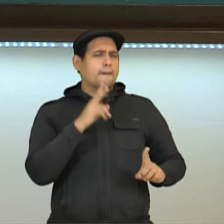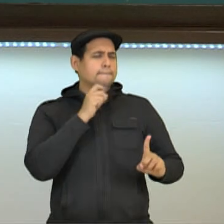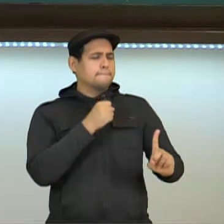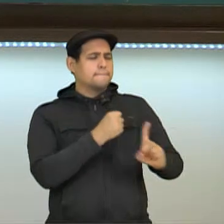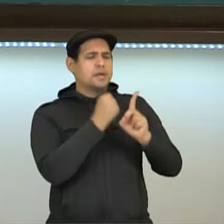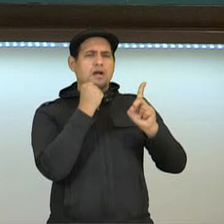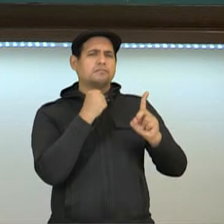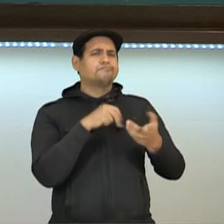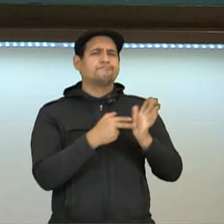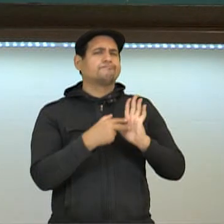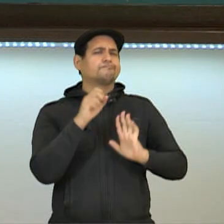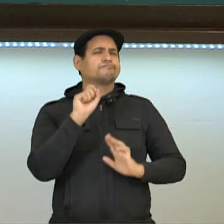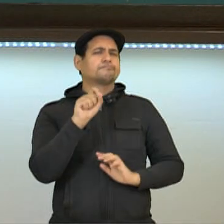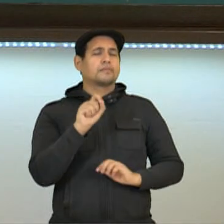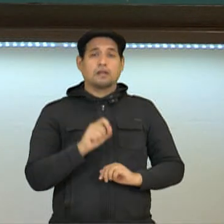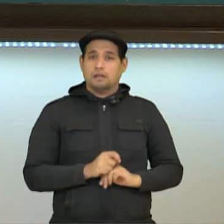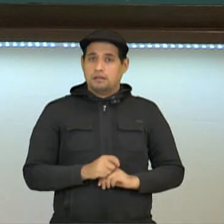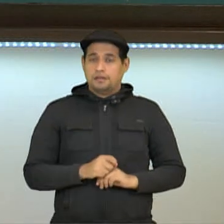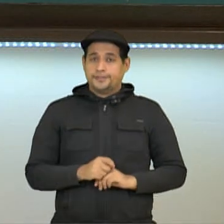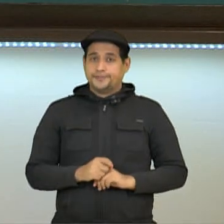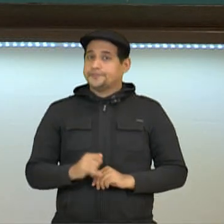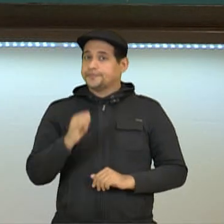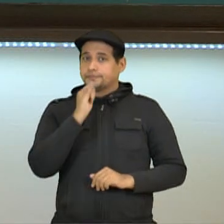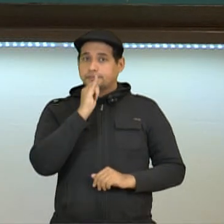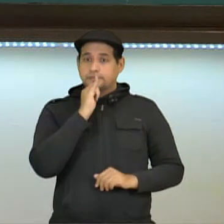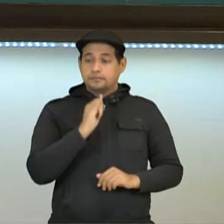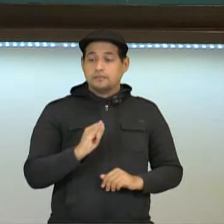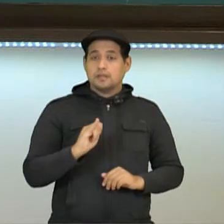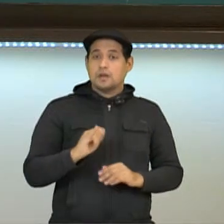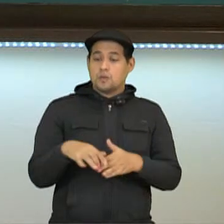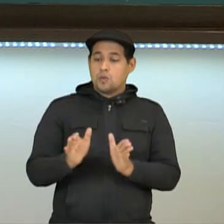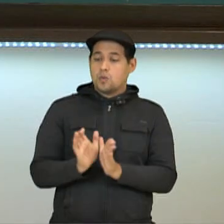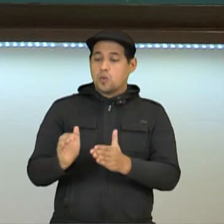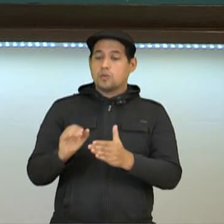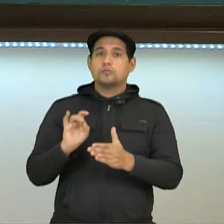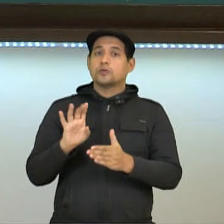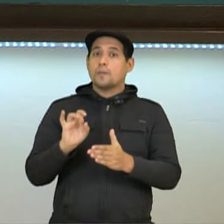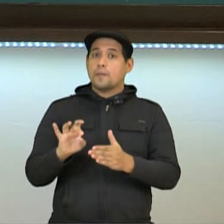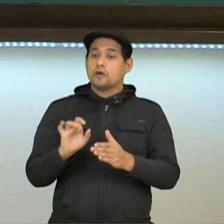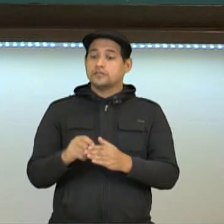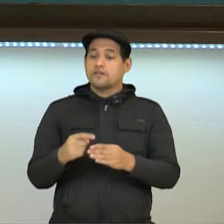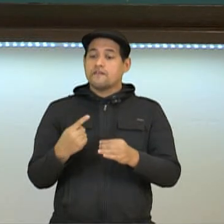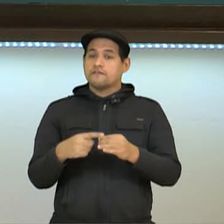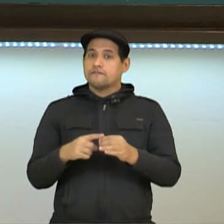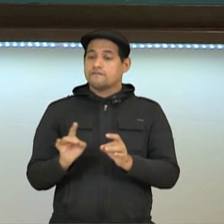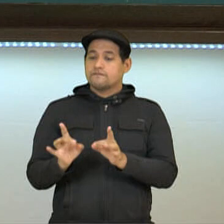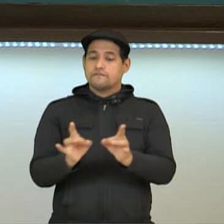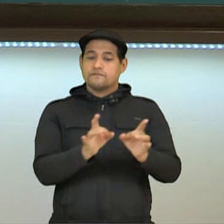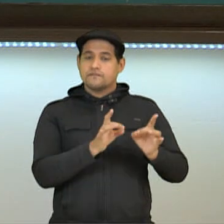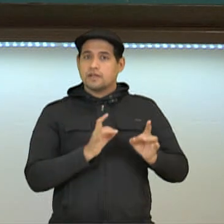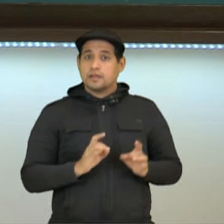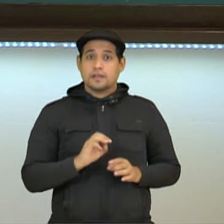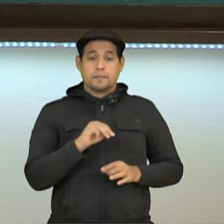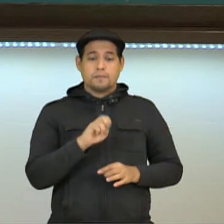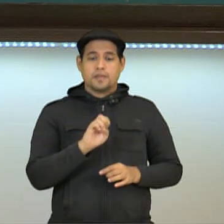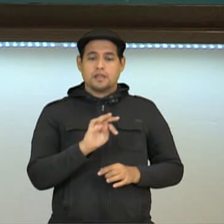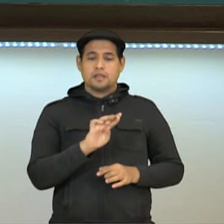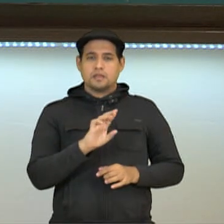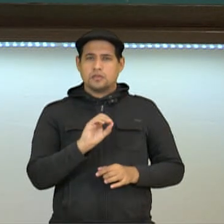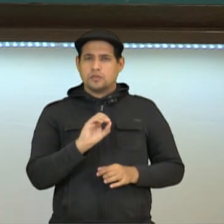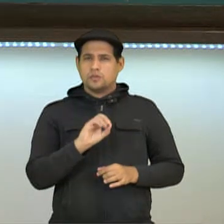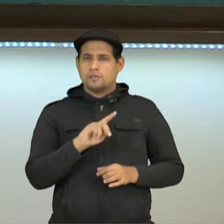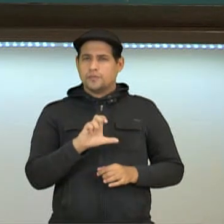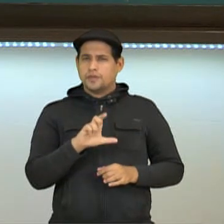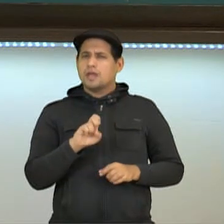Colonial dizia que a colônia só poderia comercializar com a metrópole, mas havia um mercado